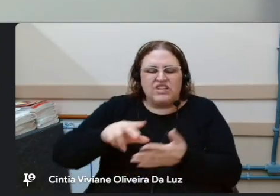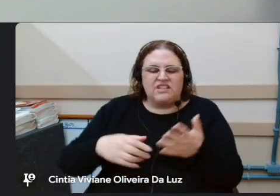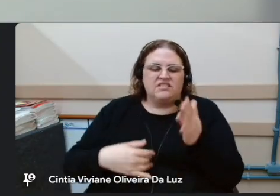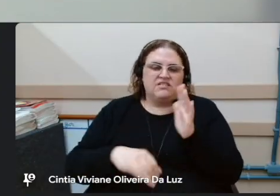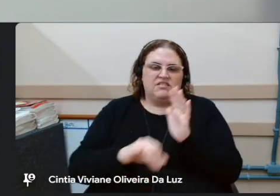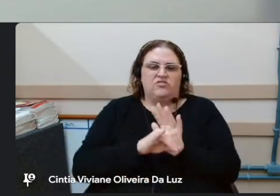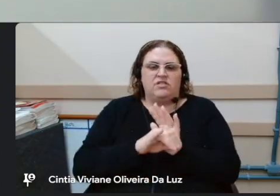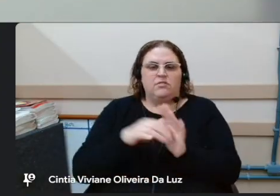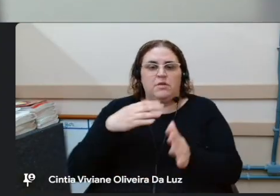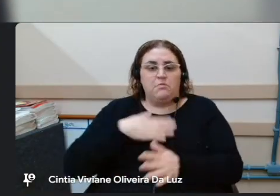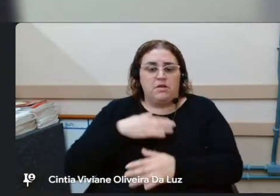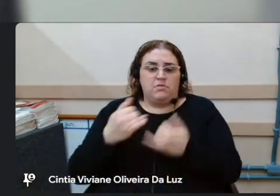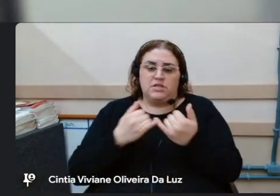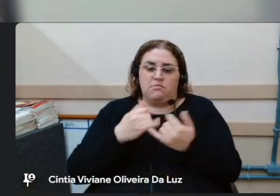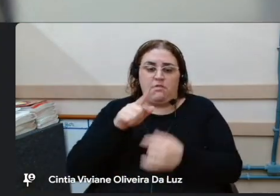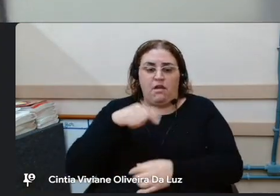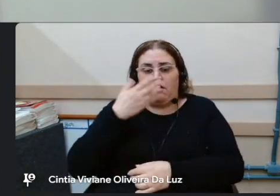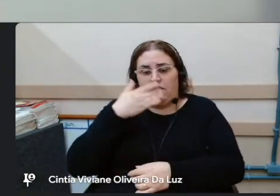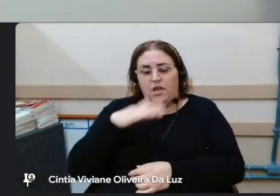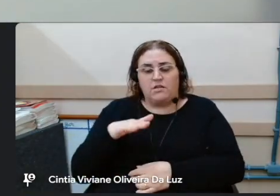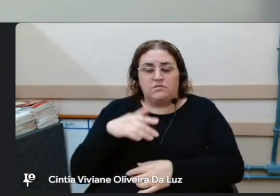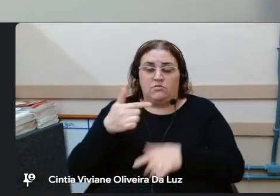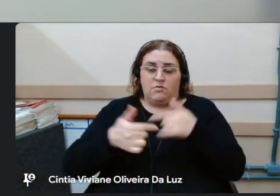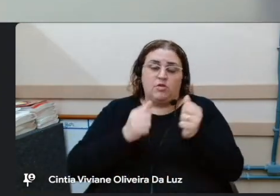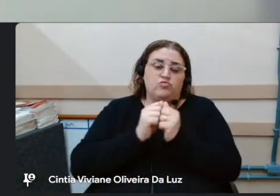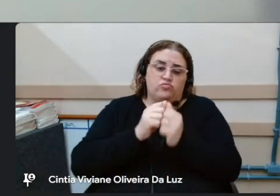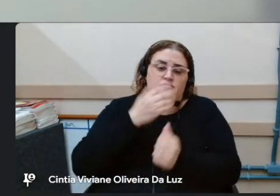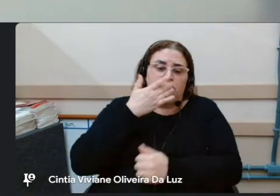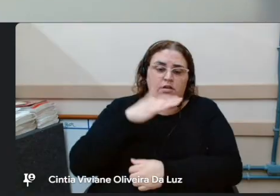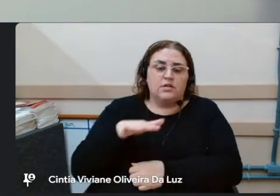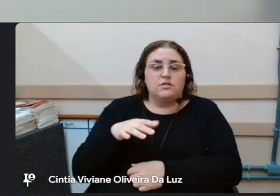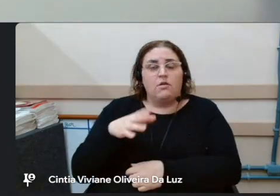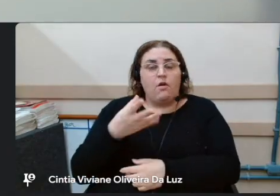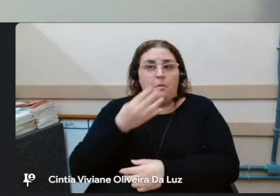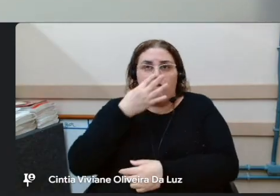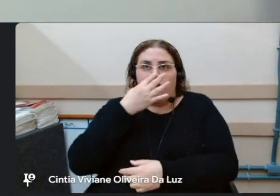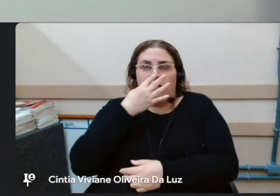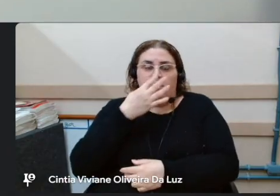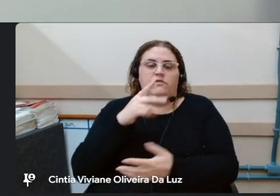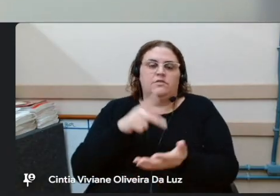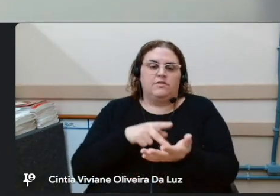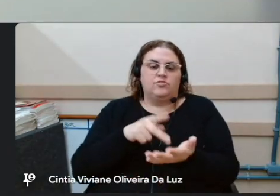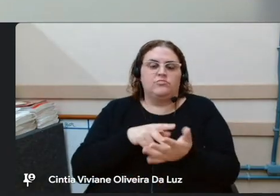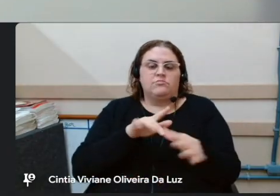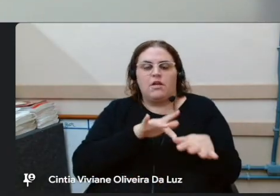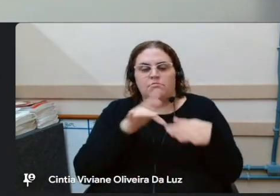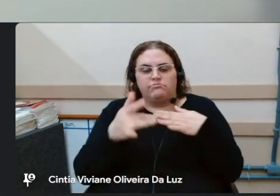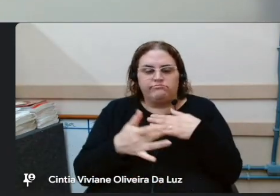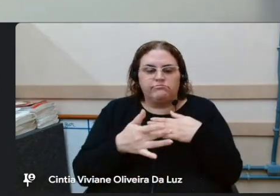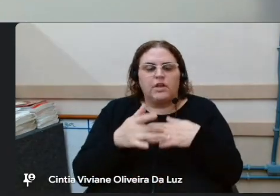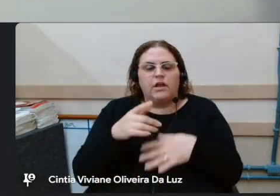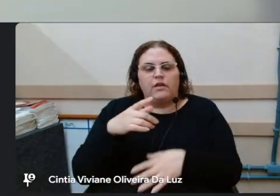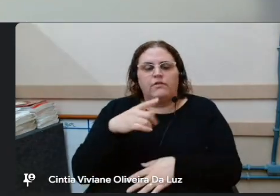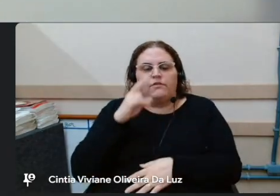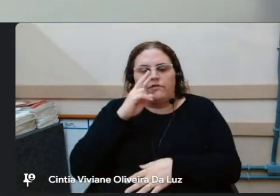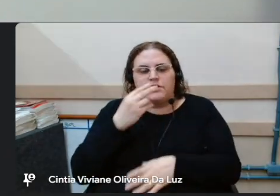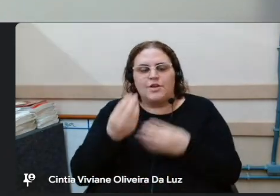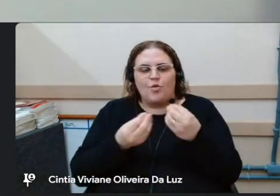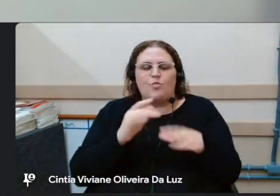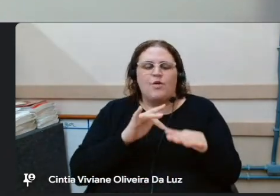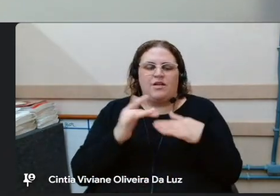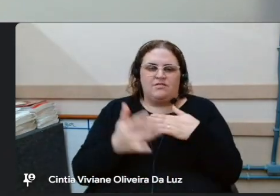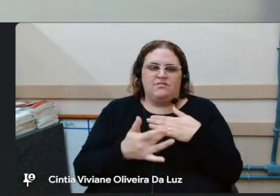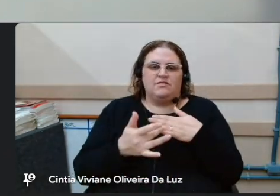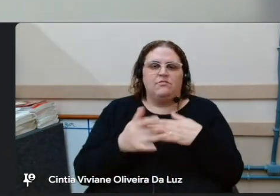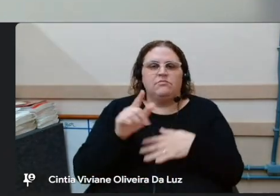múltiplas identidades né No meu caso são crianças Eu trabalho com crianças então é incrível mesmo Como é uma rede social é tido como uma